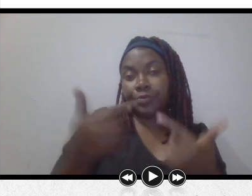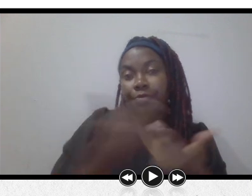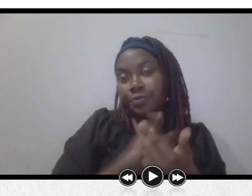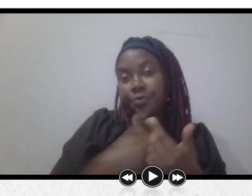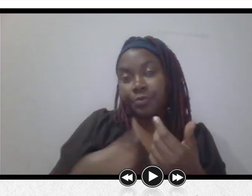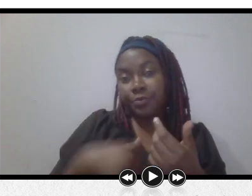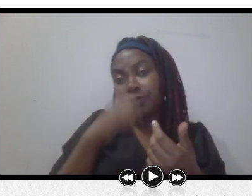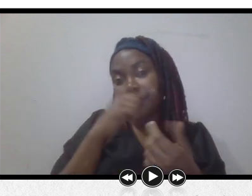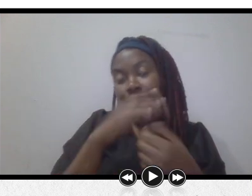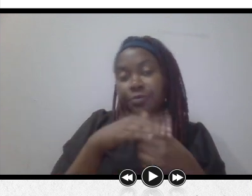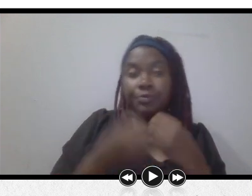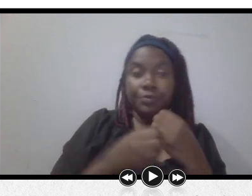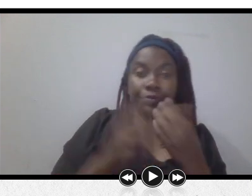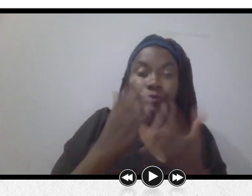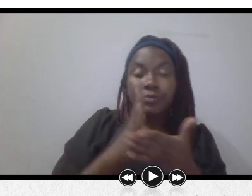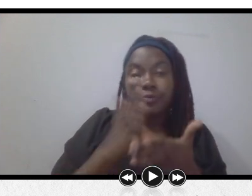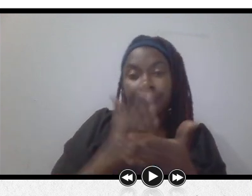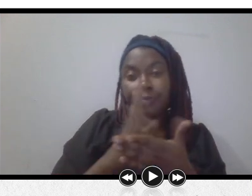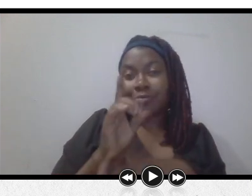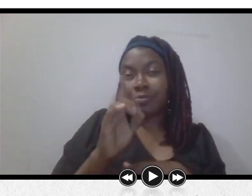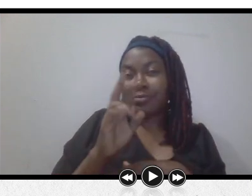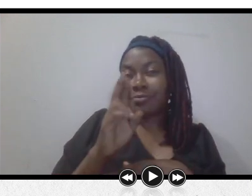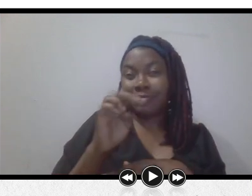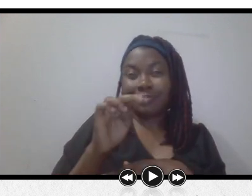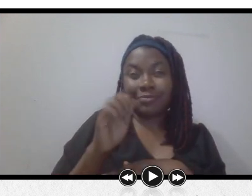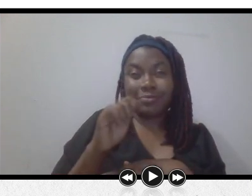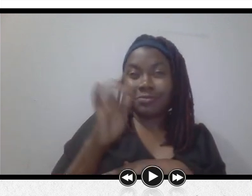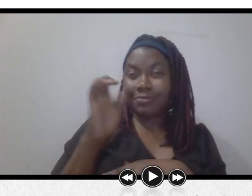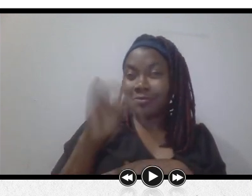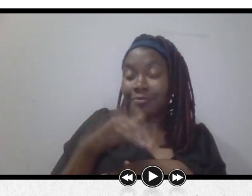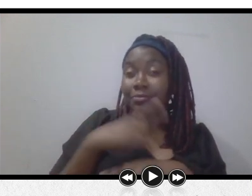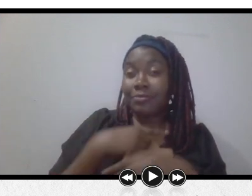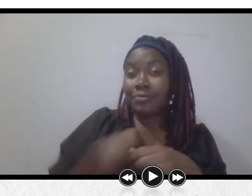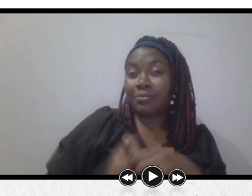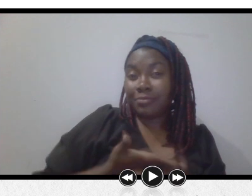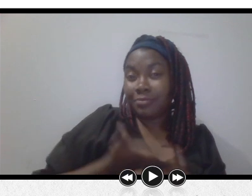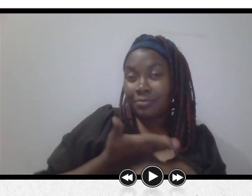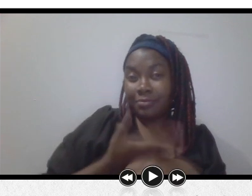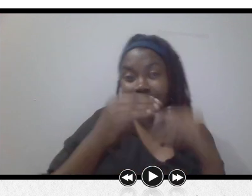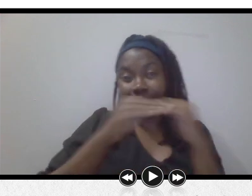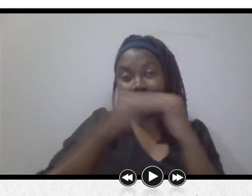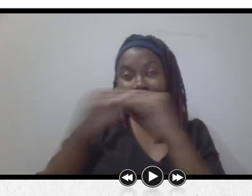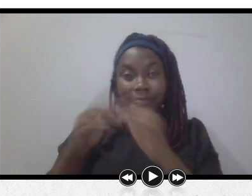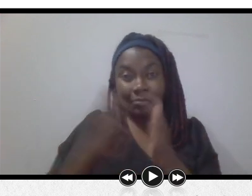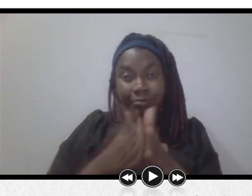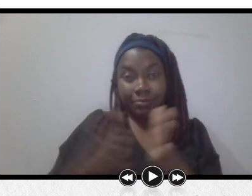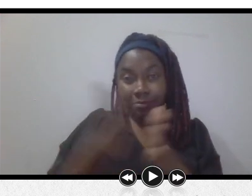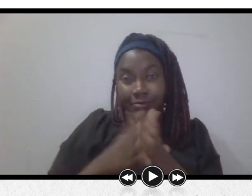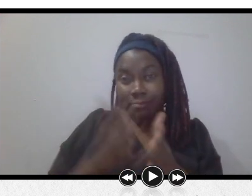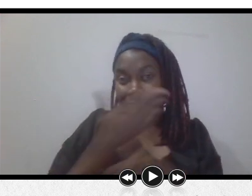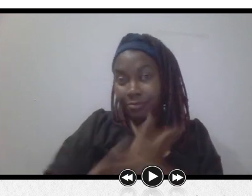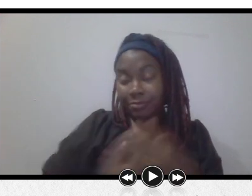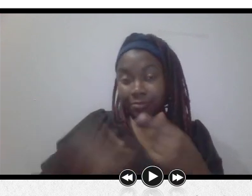de esgoto, de resíduos, de drenagem, né, que elas tenham aqui a participação igualitária em processos públicos de